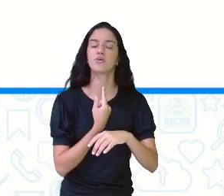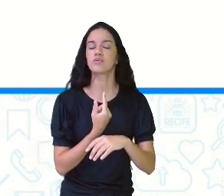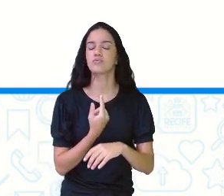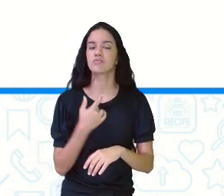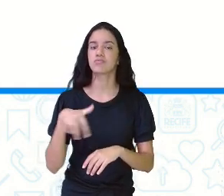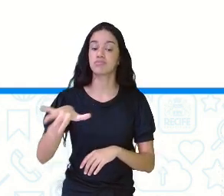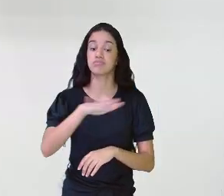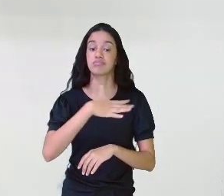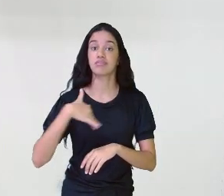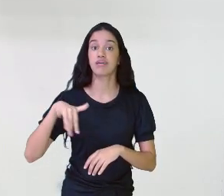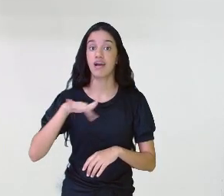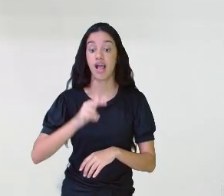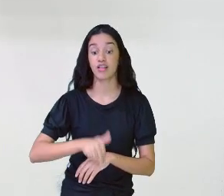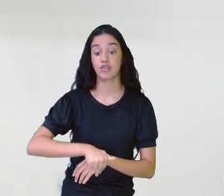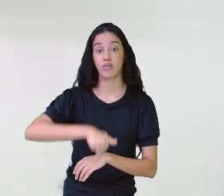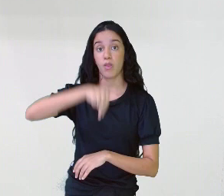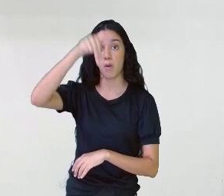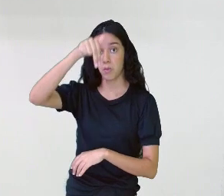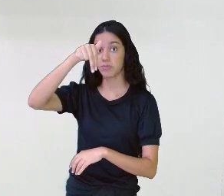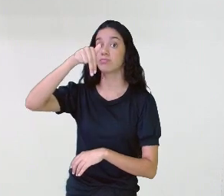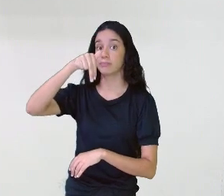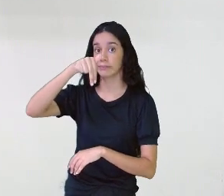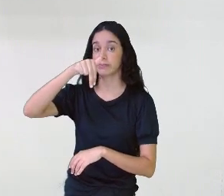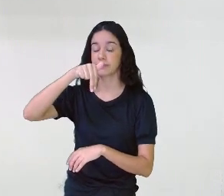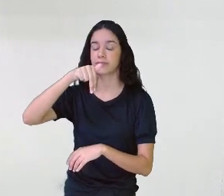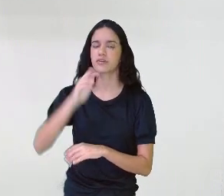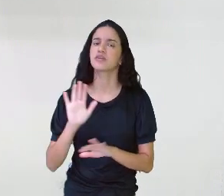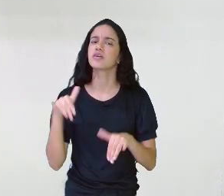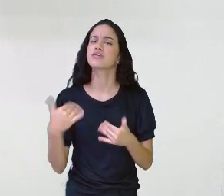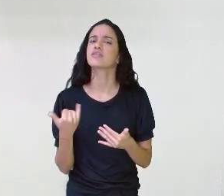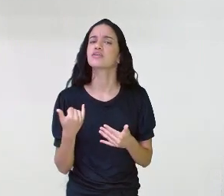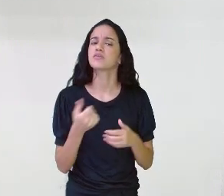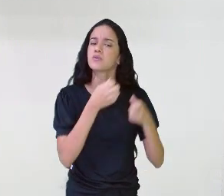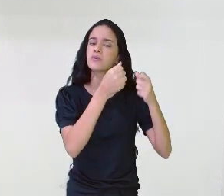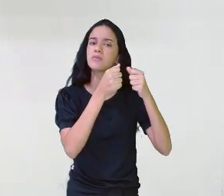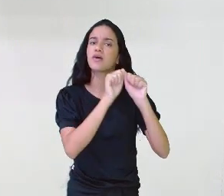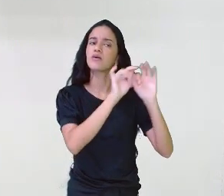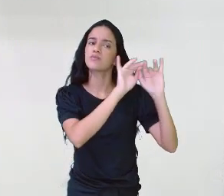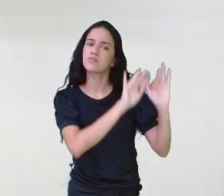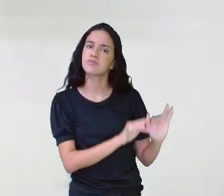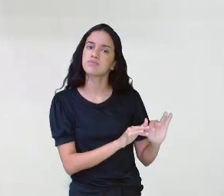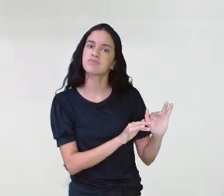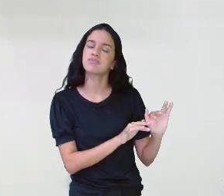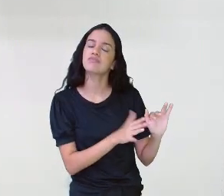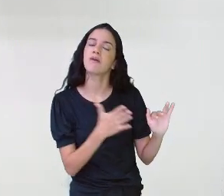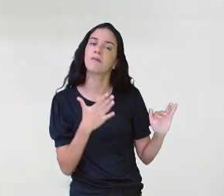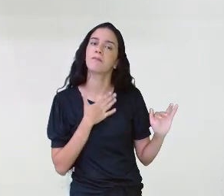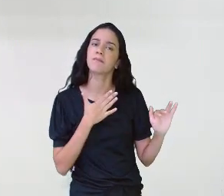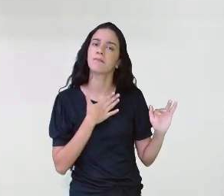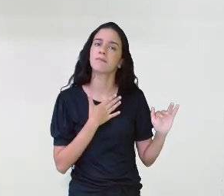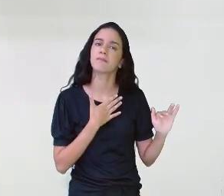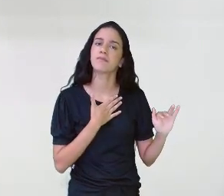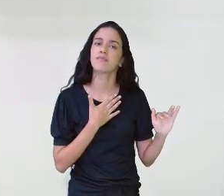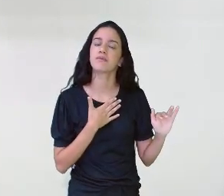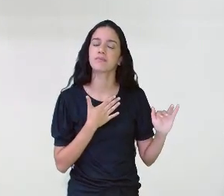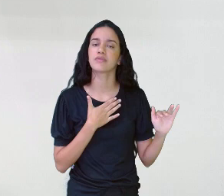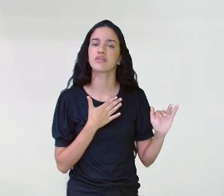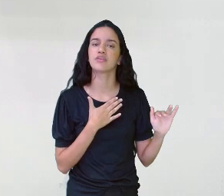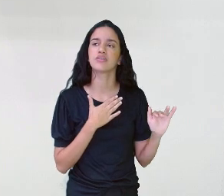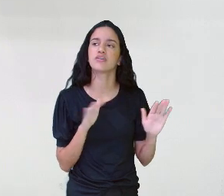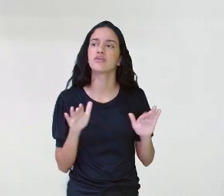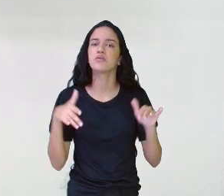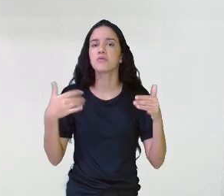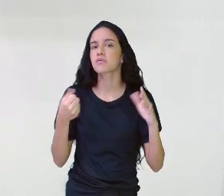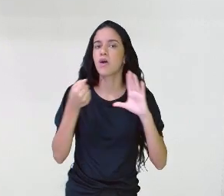nossa região? Nordeste, né? Então, diz para mim aí rapidinho no chat. Qual é